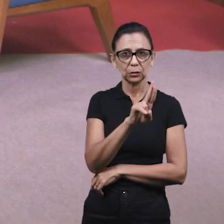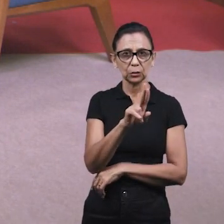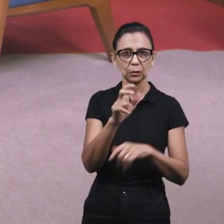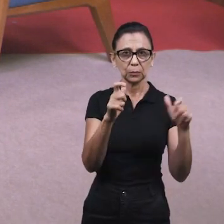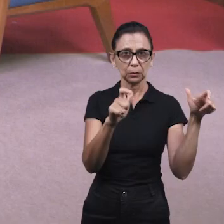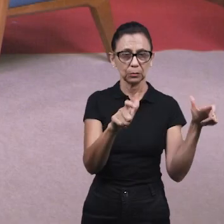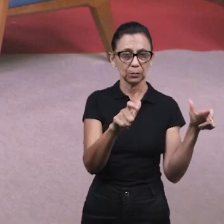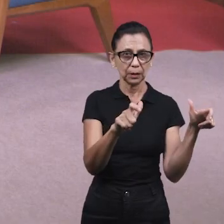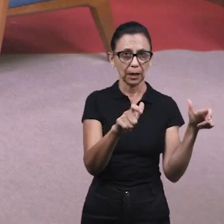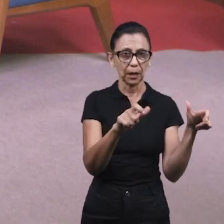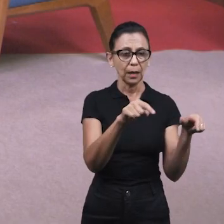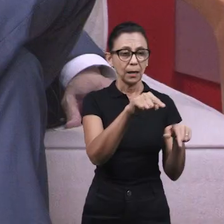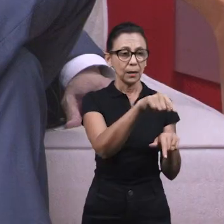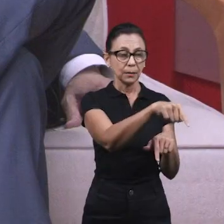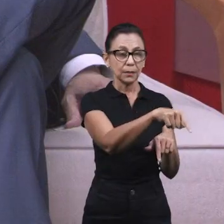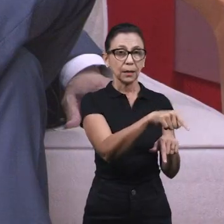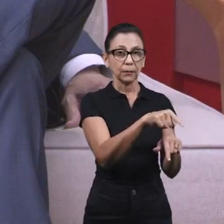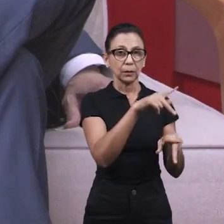é? Até palavra